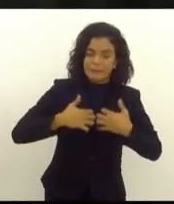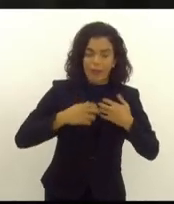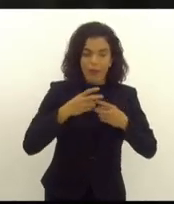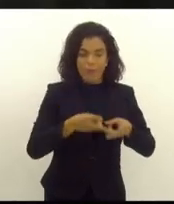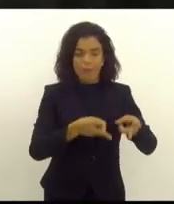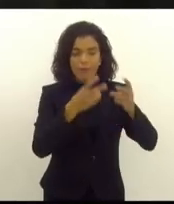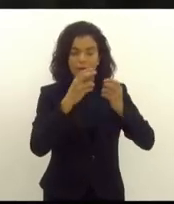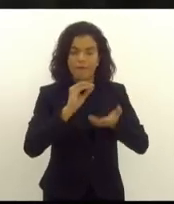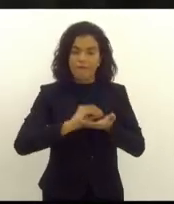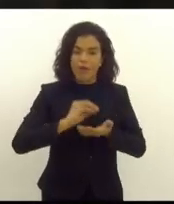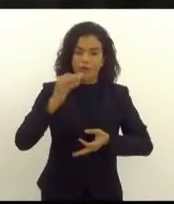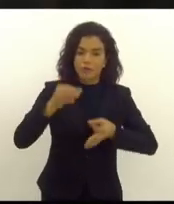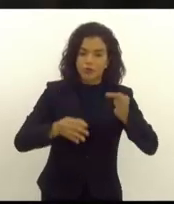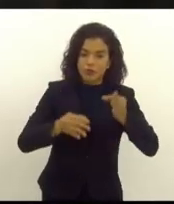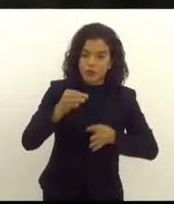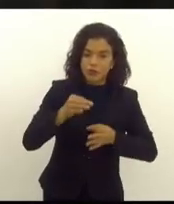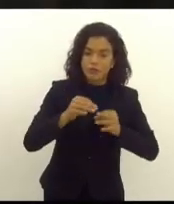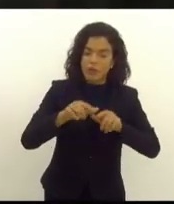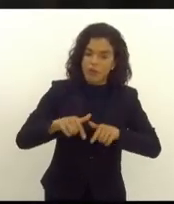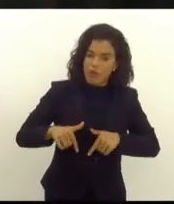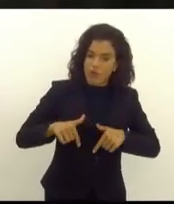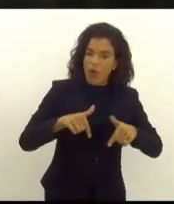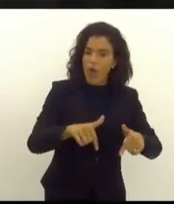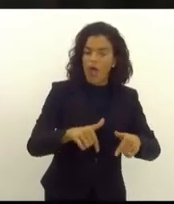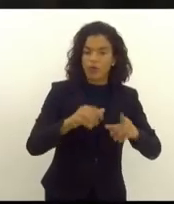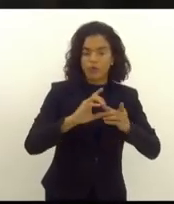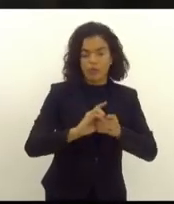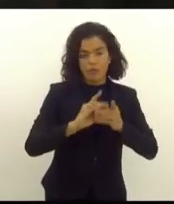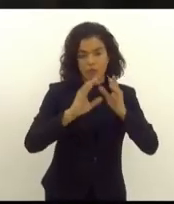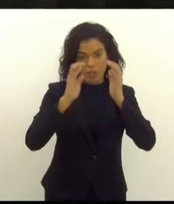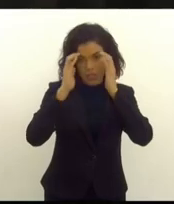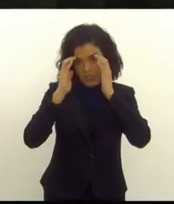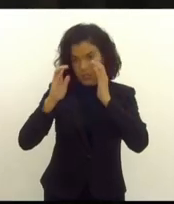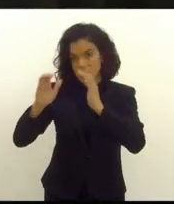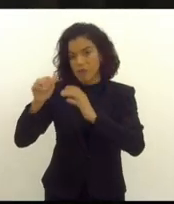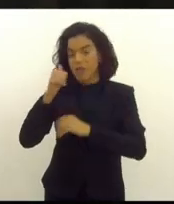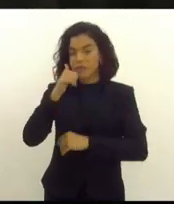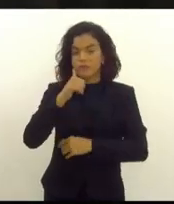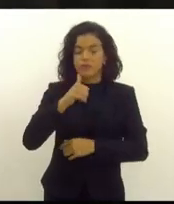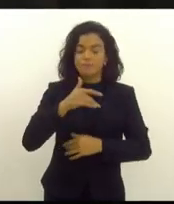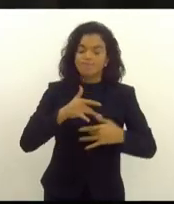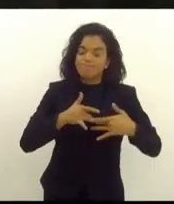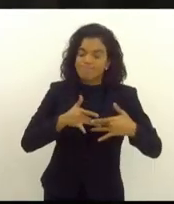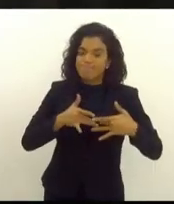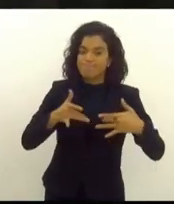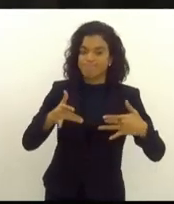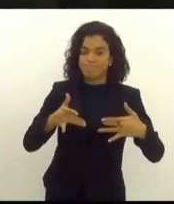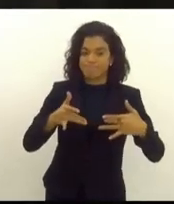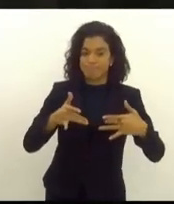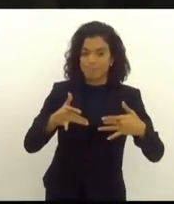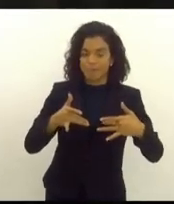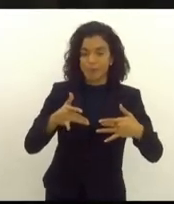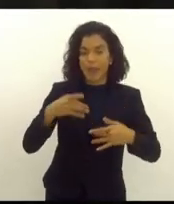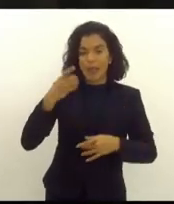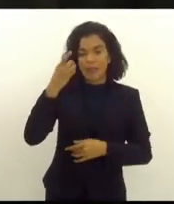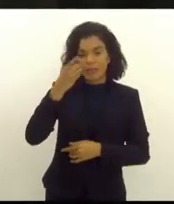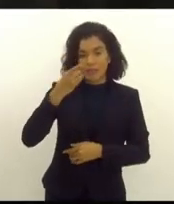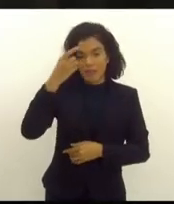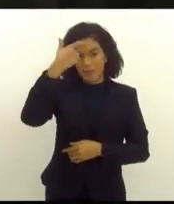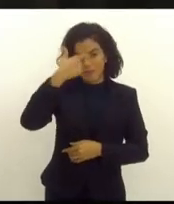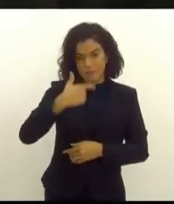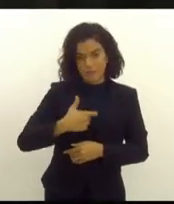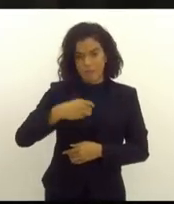grande ato pela democracia pelo respeito às mulheres e solidariedade a deputada